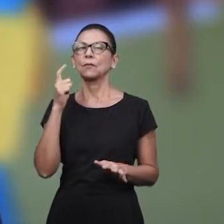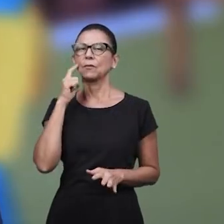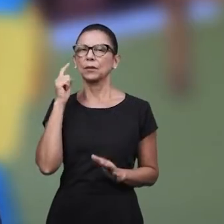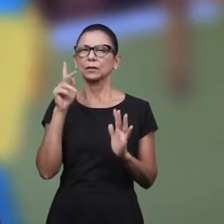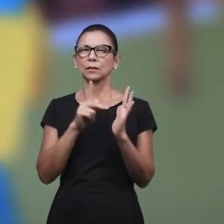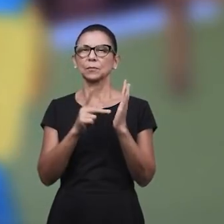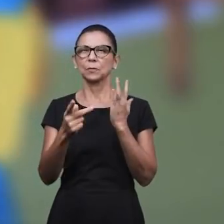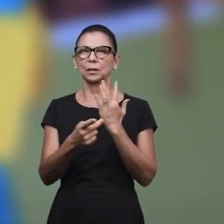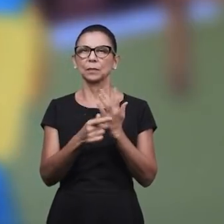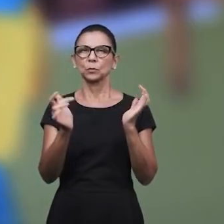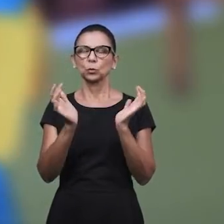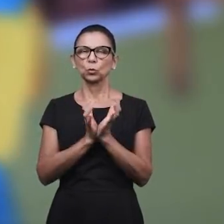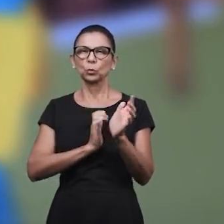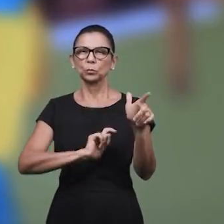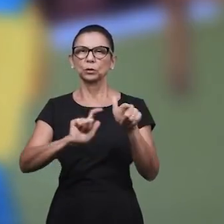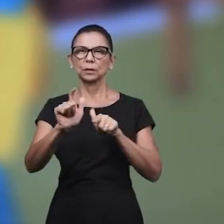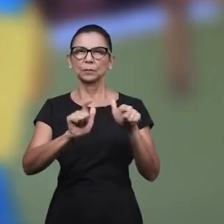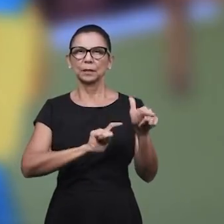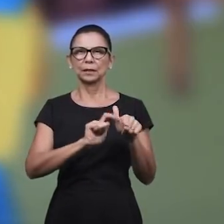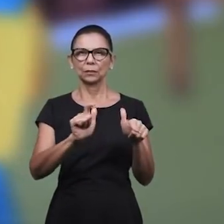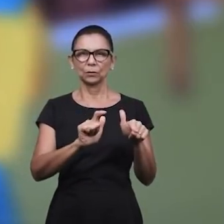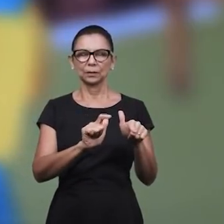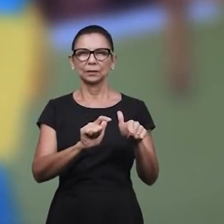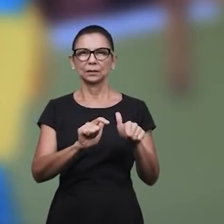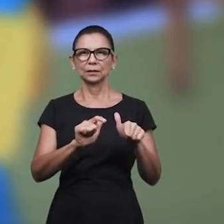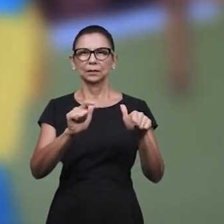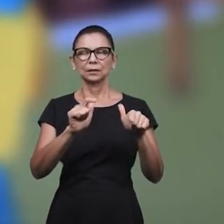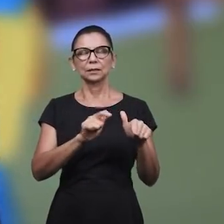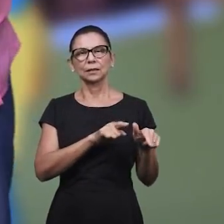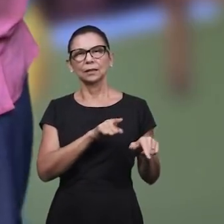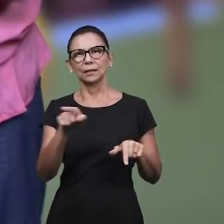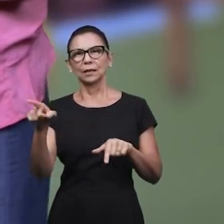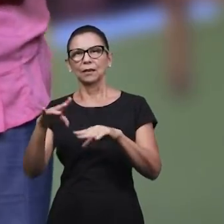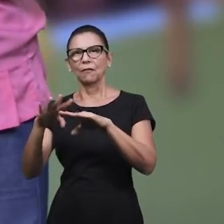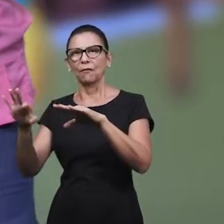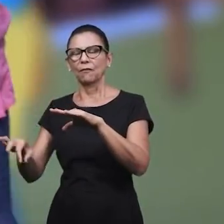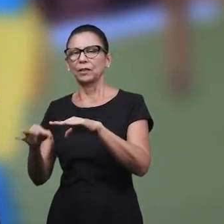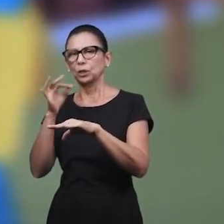dos trabalhadores da vinha. Vamos ler o texto da palavra do Senhor?